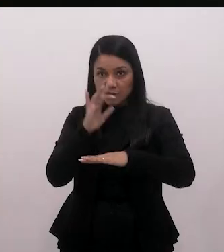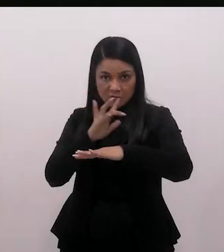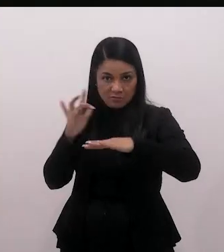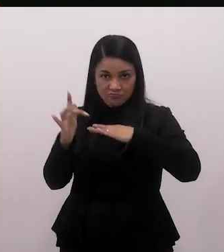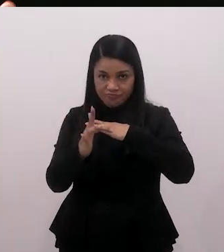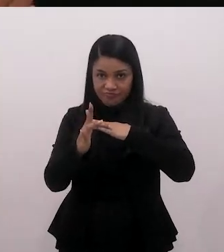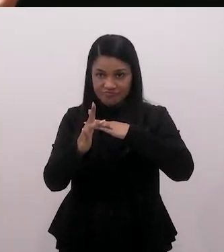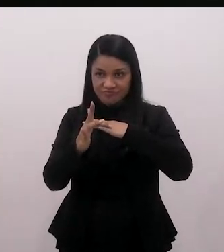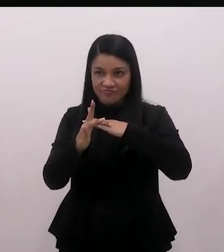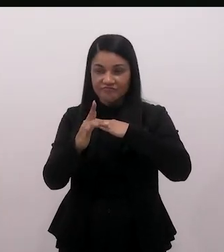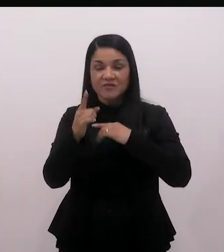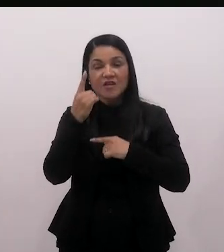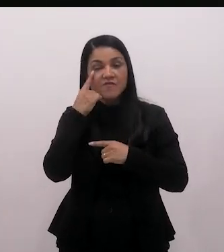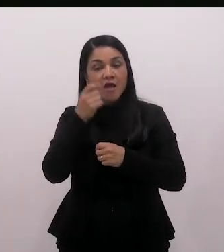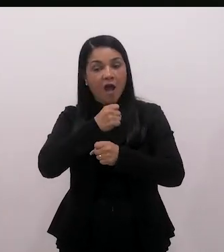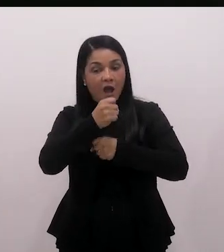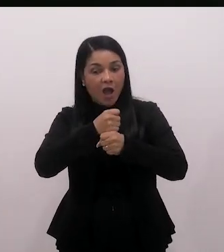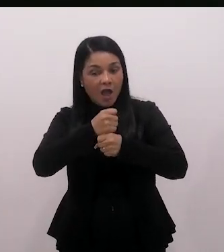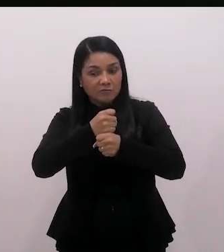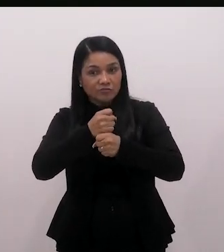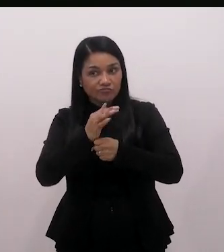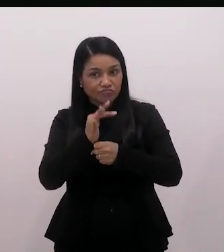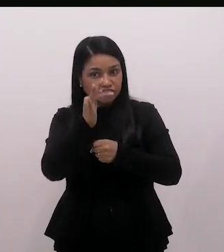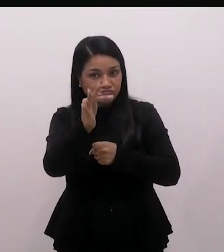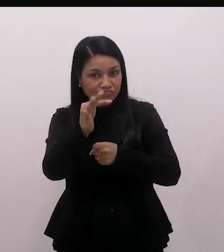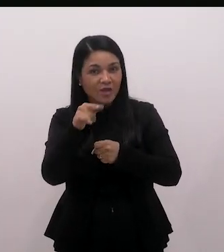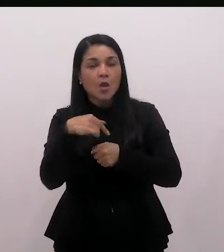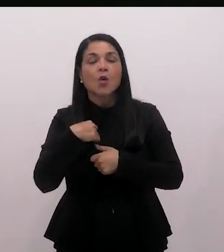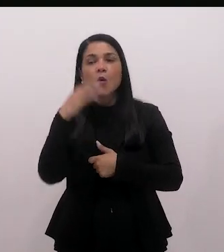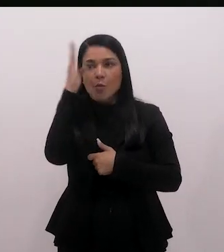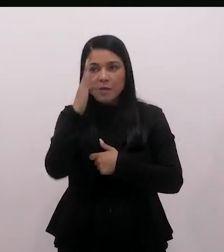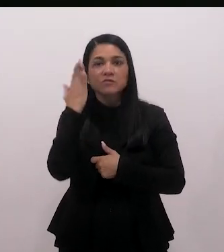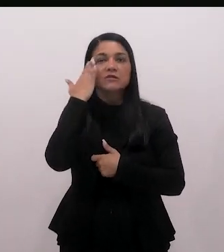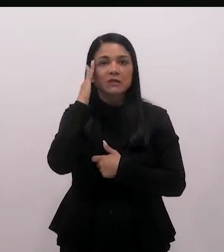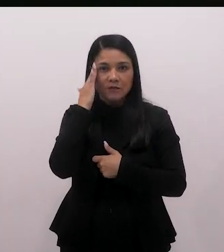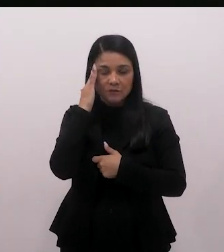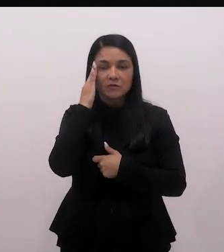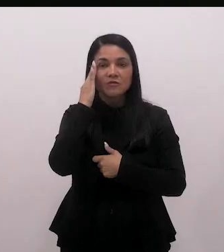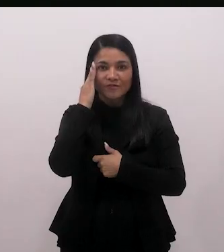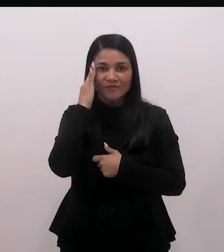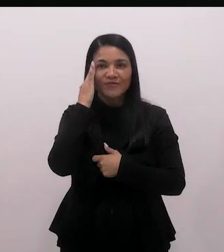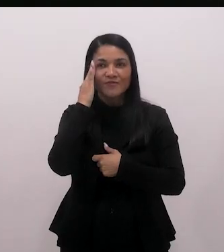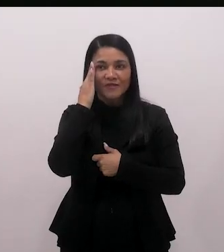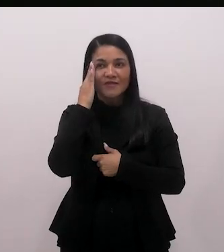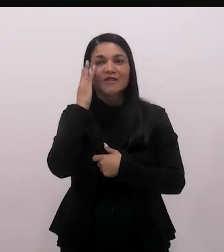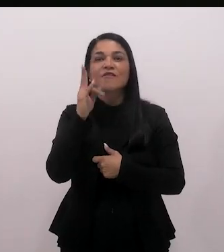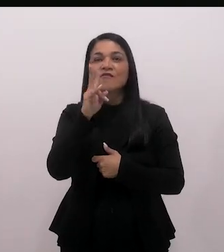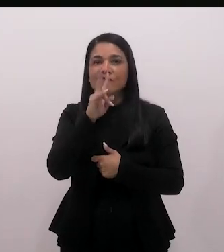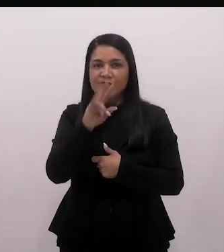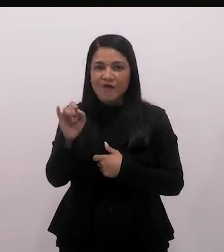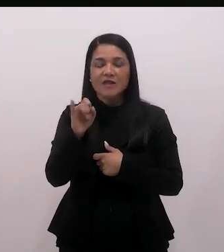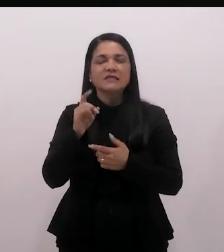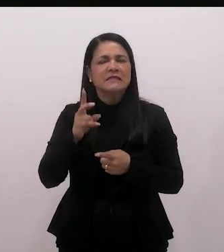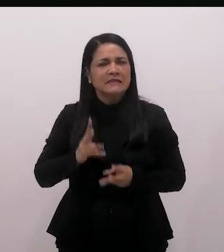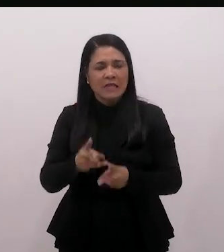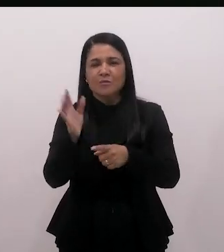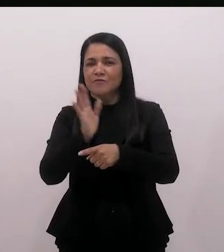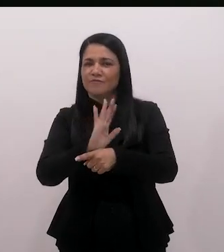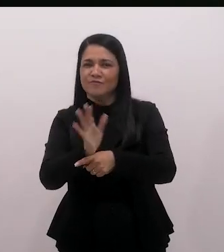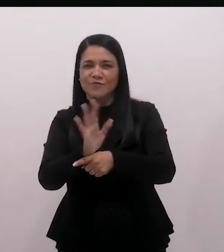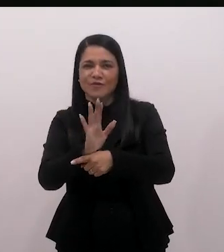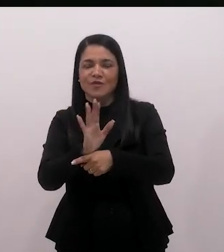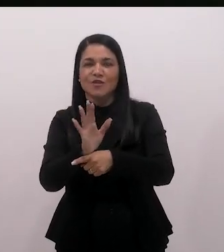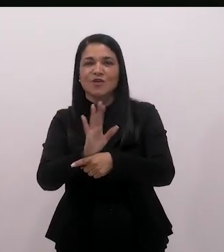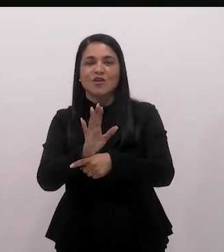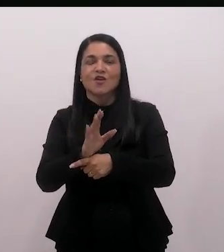redes sociais, é ver que nos próximos anos, e eu tenho a certeza que o Brasil entendeu isto, que nos próximos anos vai ter sempre um